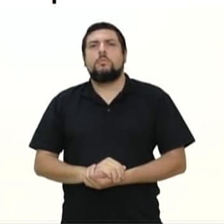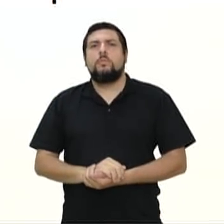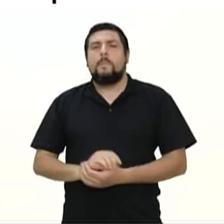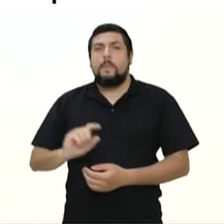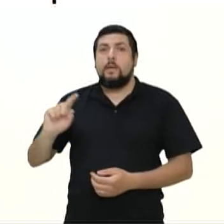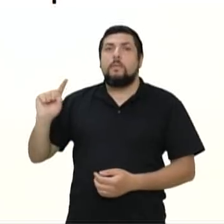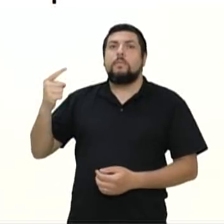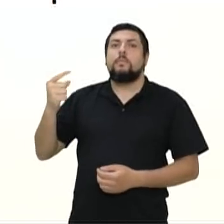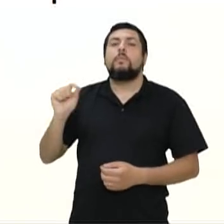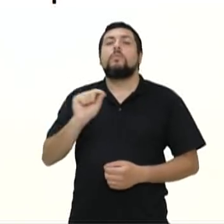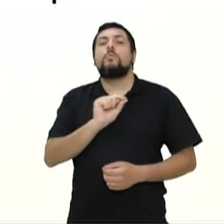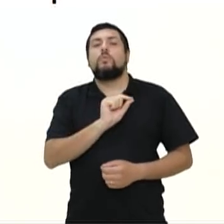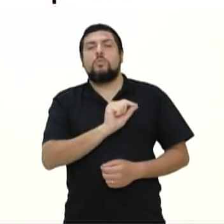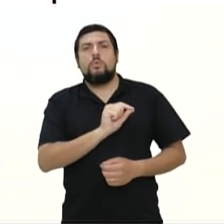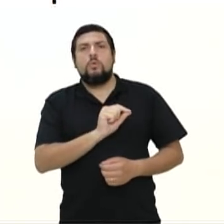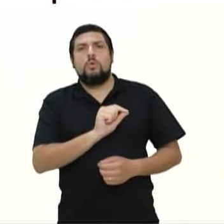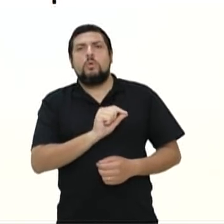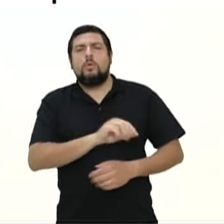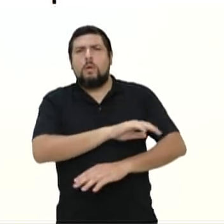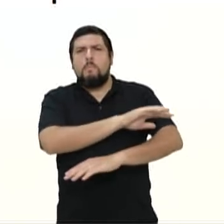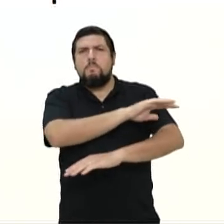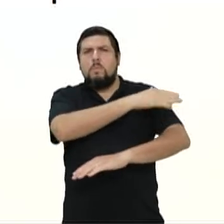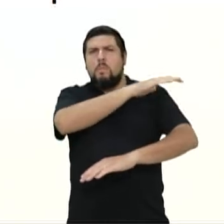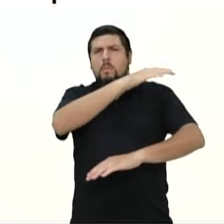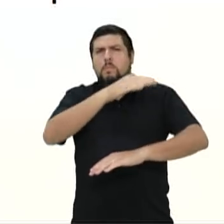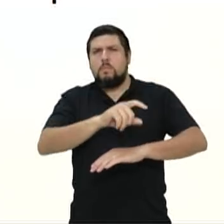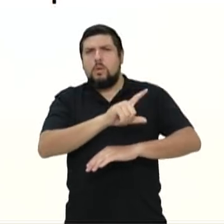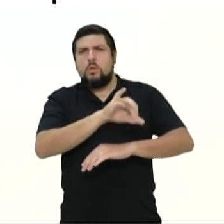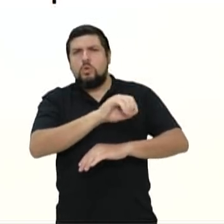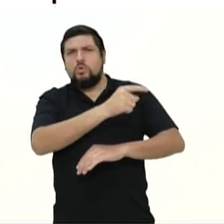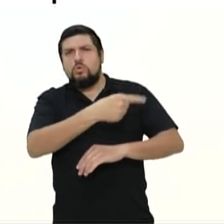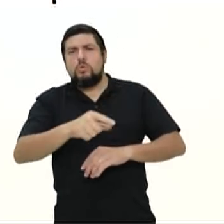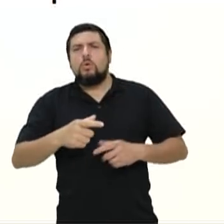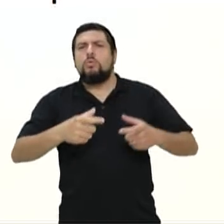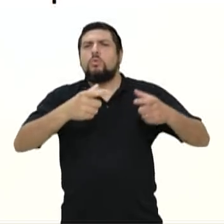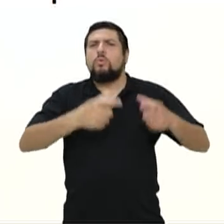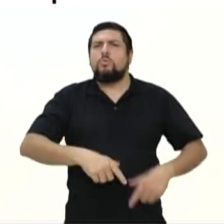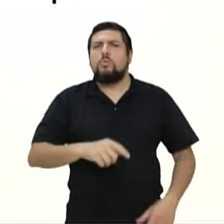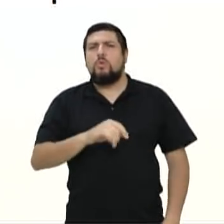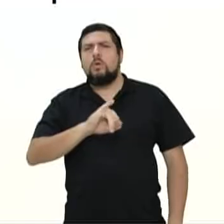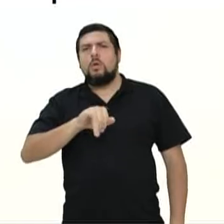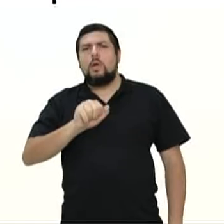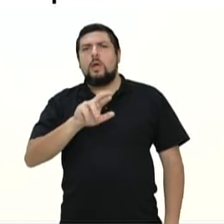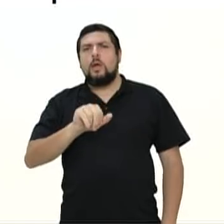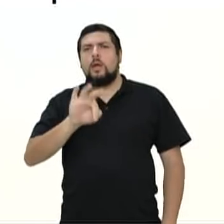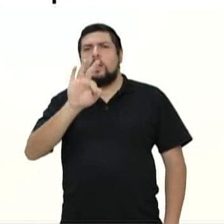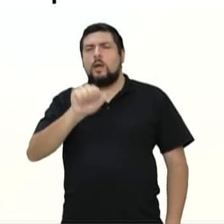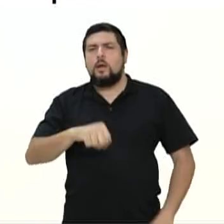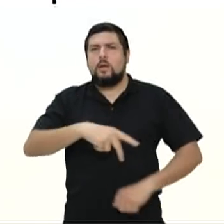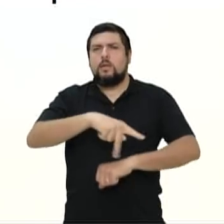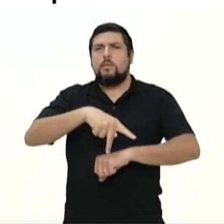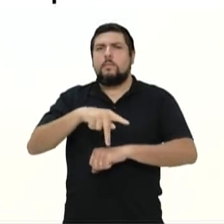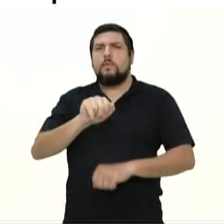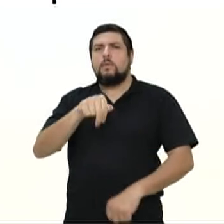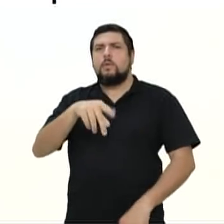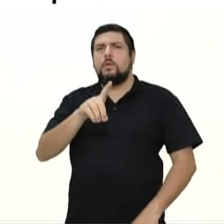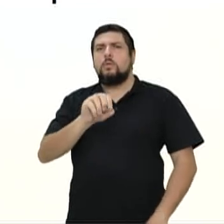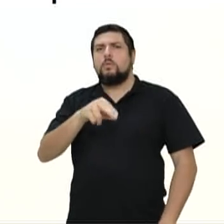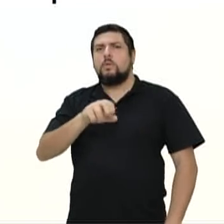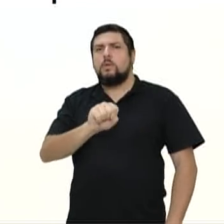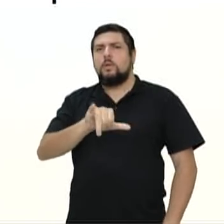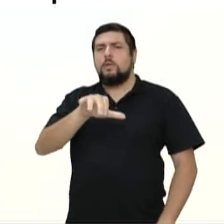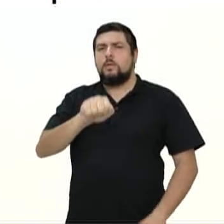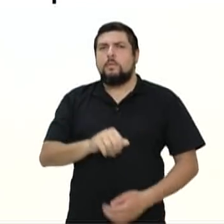atrás apenas do de Jacarta, na Indonésia. O fechamento está previsto